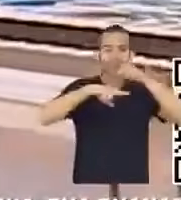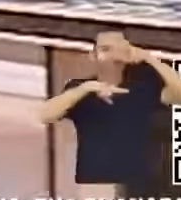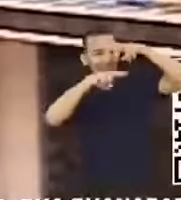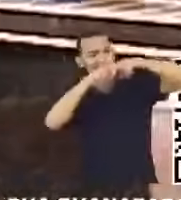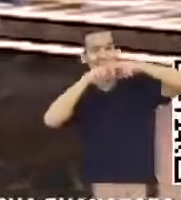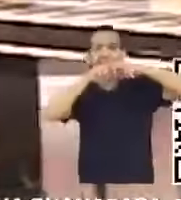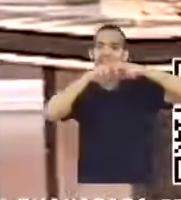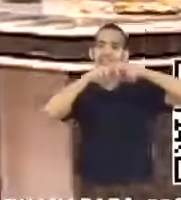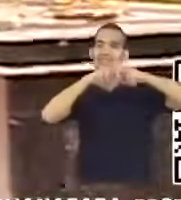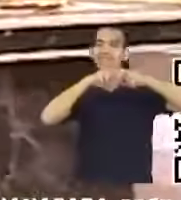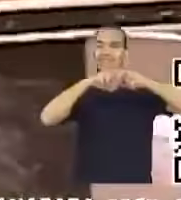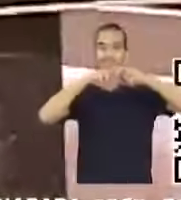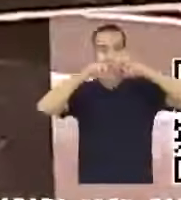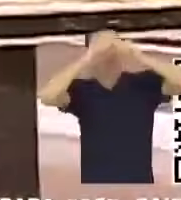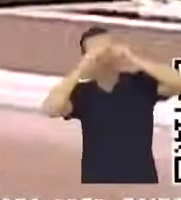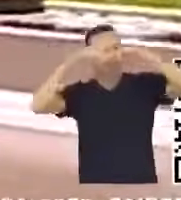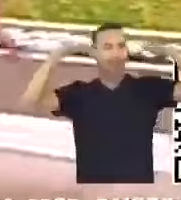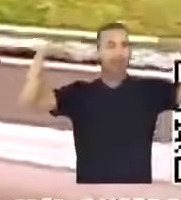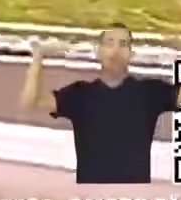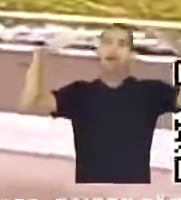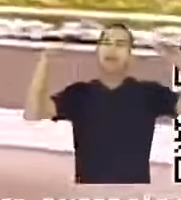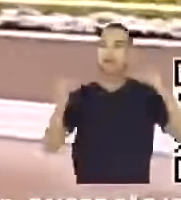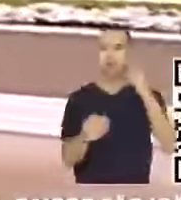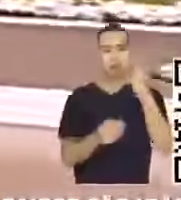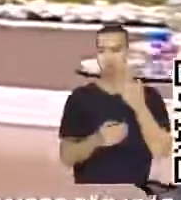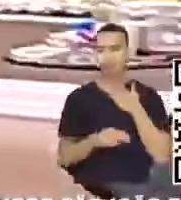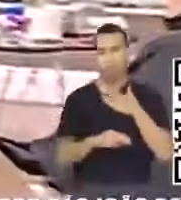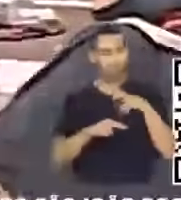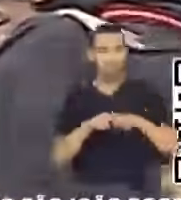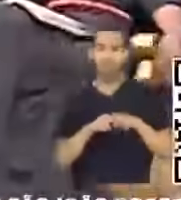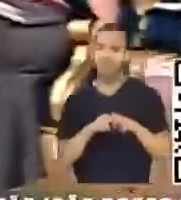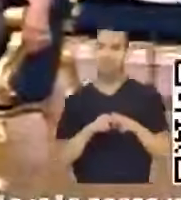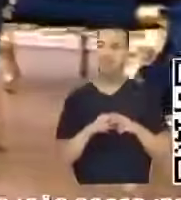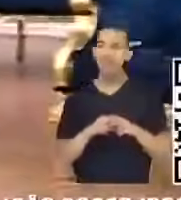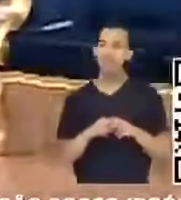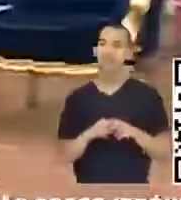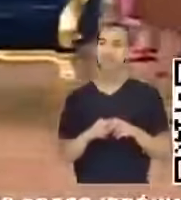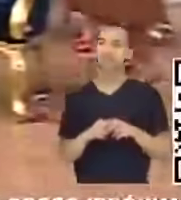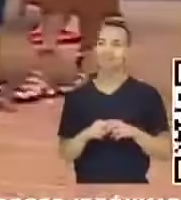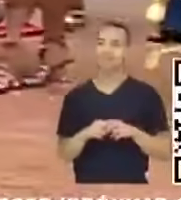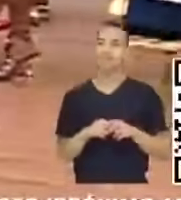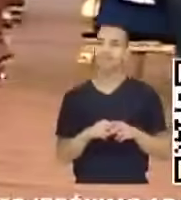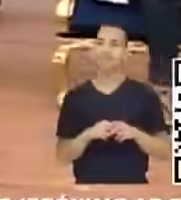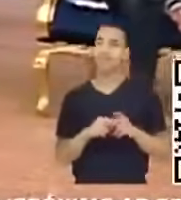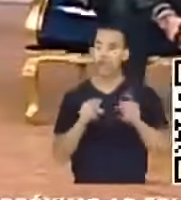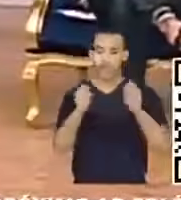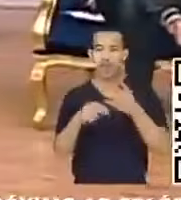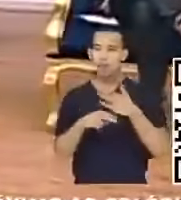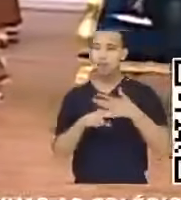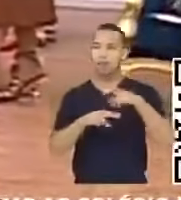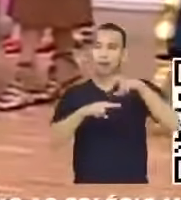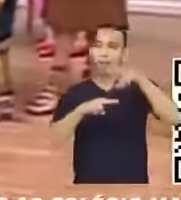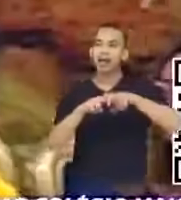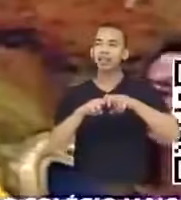senta ele ocupa todo o céu eu não vou conseguir ocupar tudo isso aqui eu queria uma cadeira que eu consegui desocupar